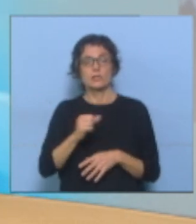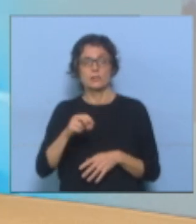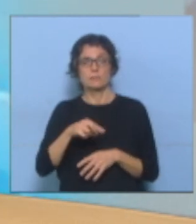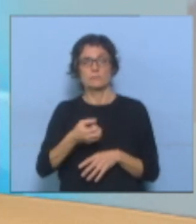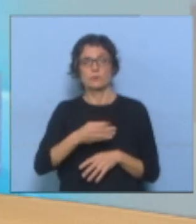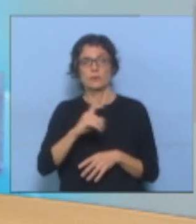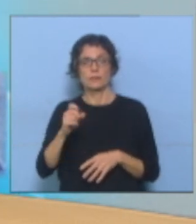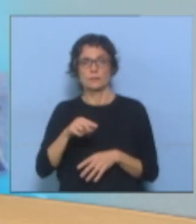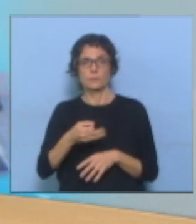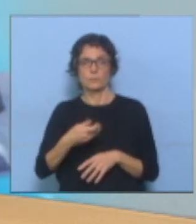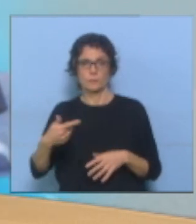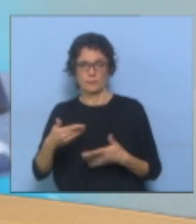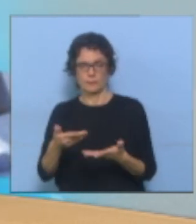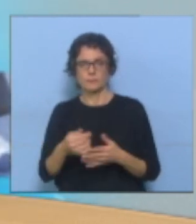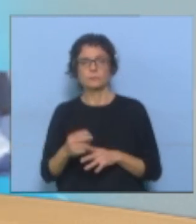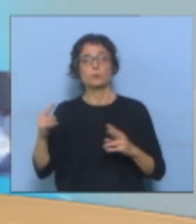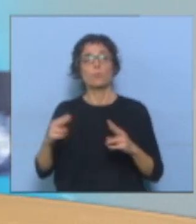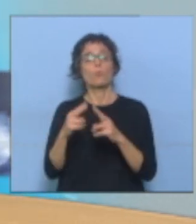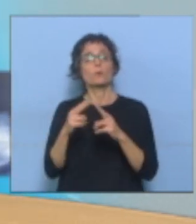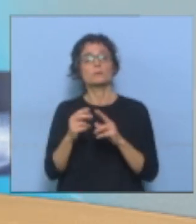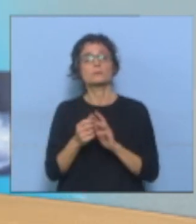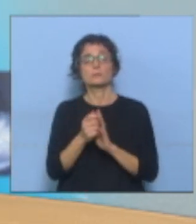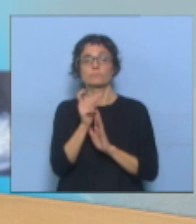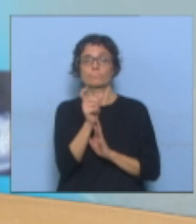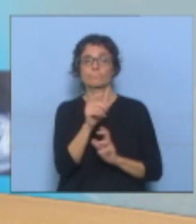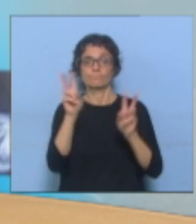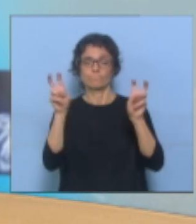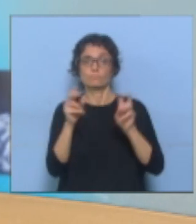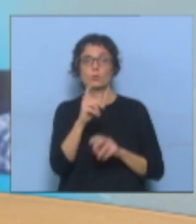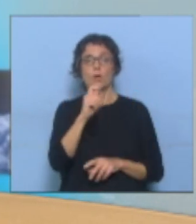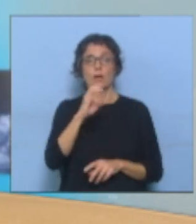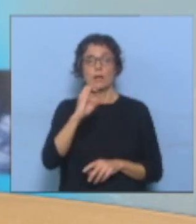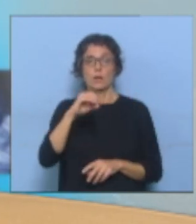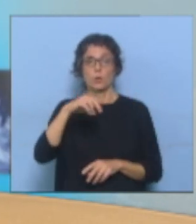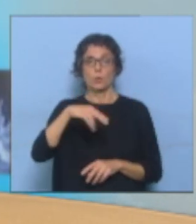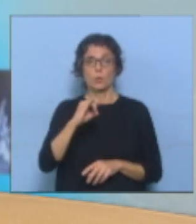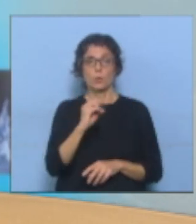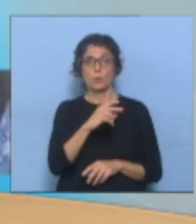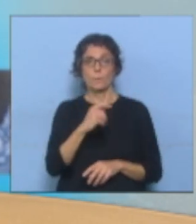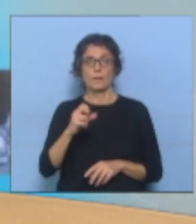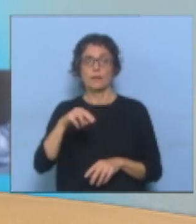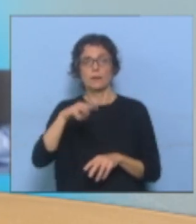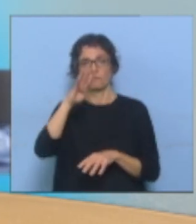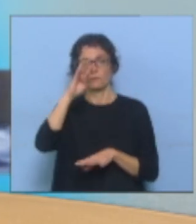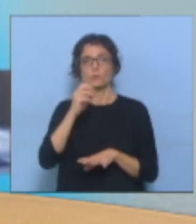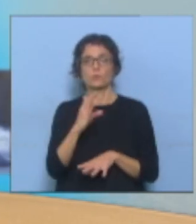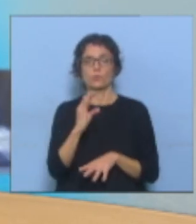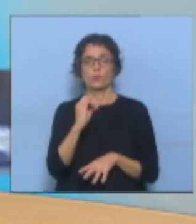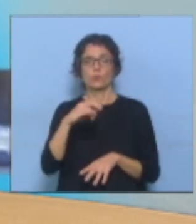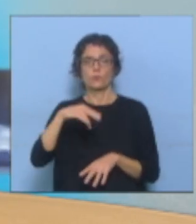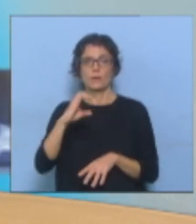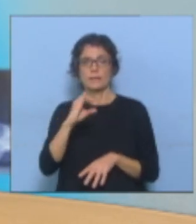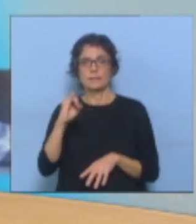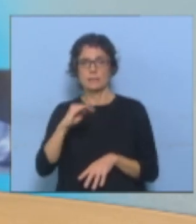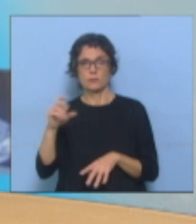agência.eclesia.pt. O encontro A Economia de Francisco vai decorrer em março. O diretor científico do evento faz uma conferência esta